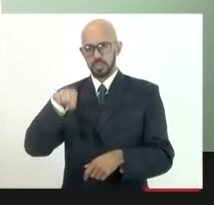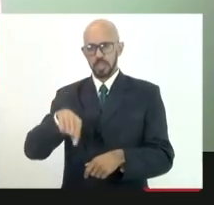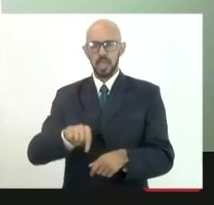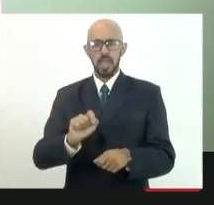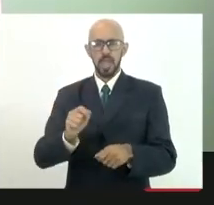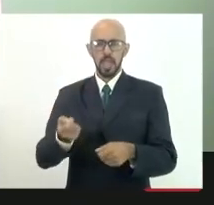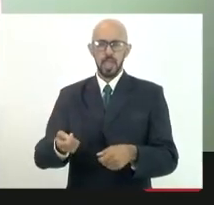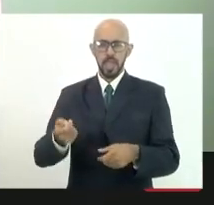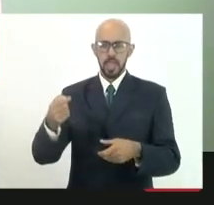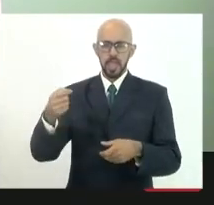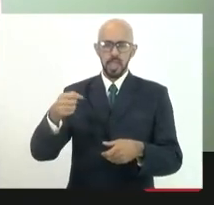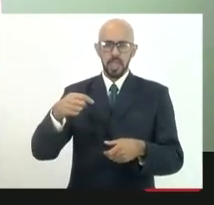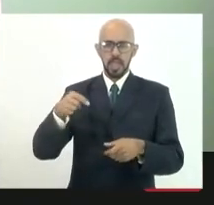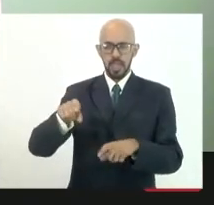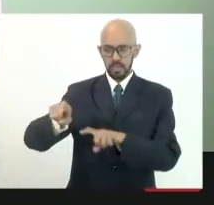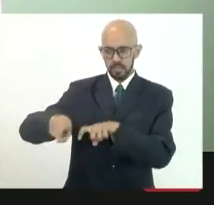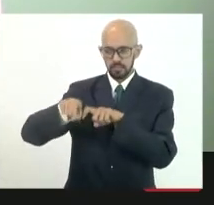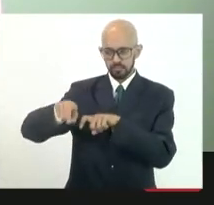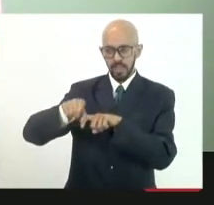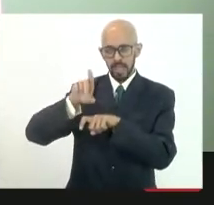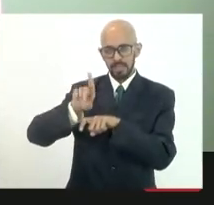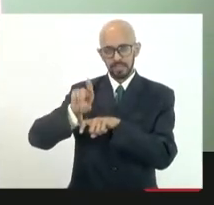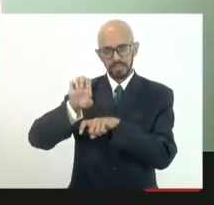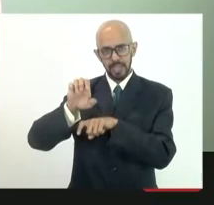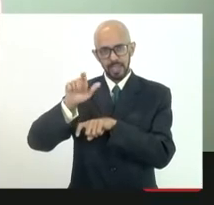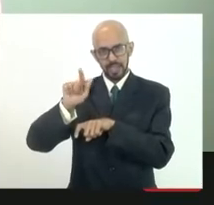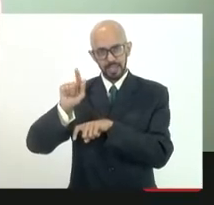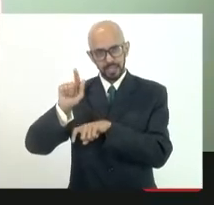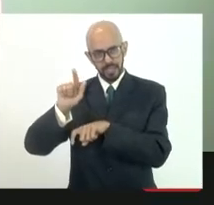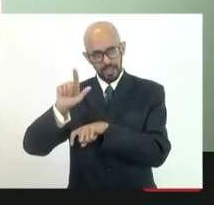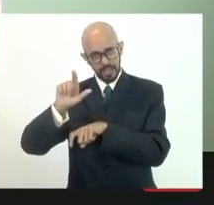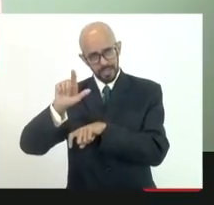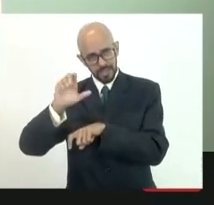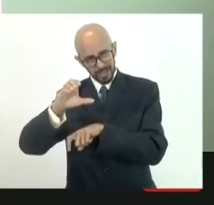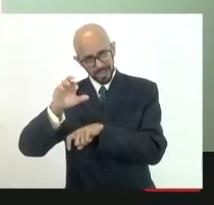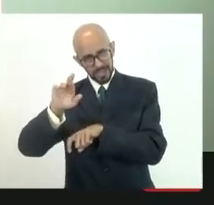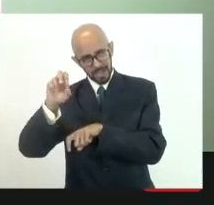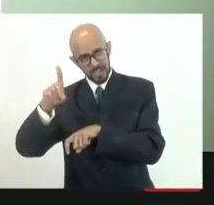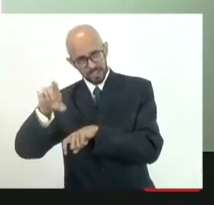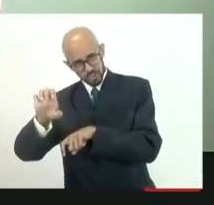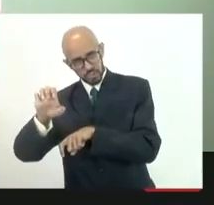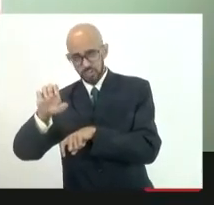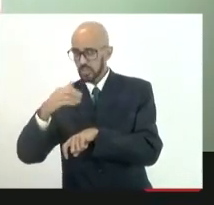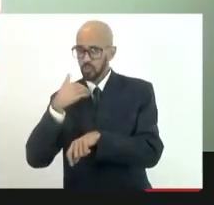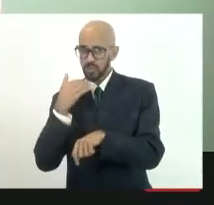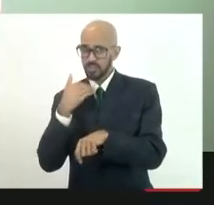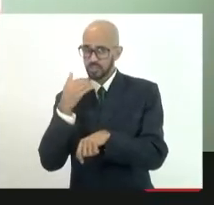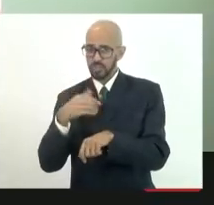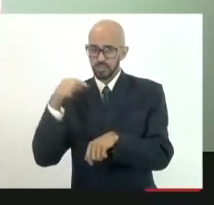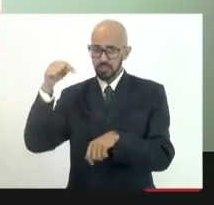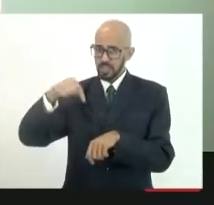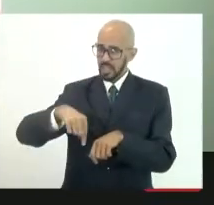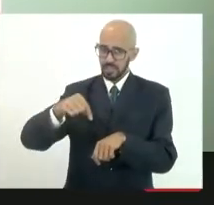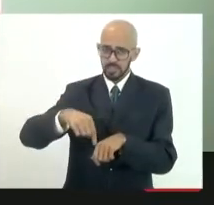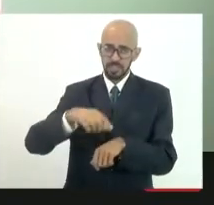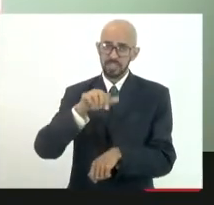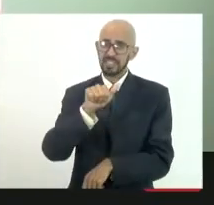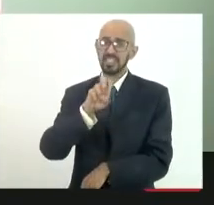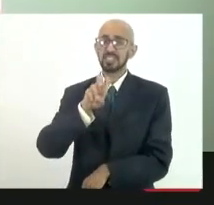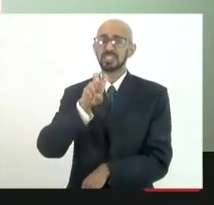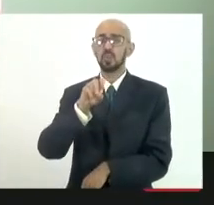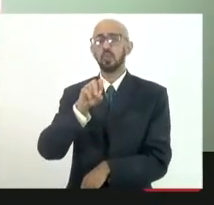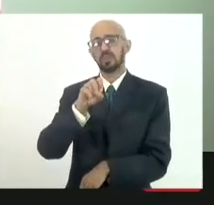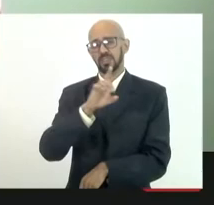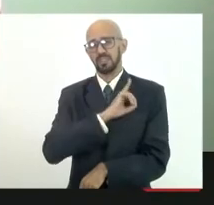da DECRADE. A DECRADE é, concordo com esse termo, uma ilha no universo, são 150 delegacias no estado do